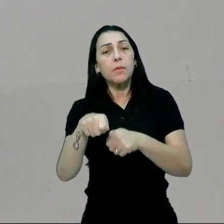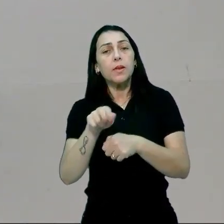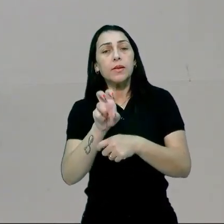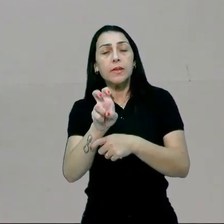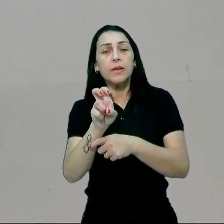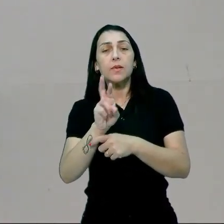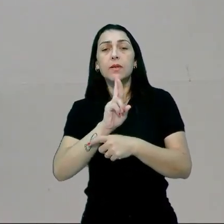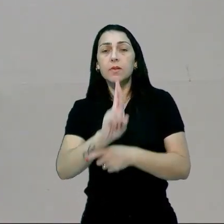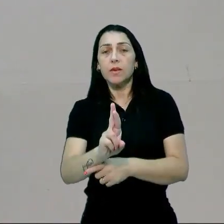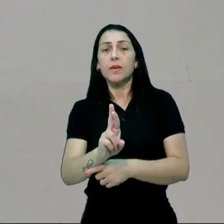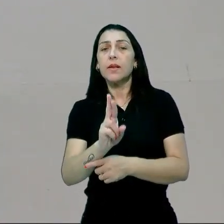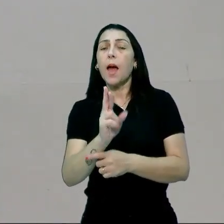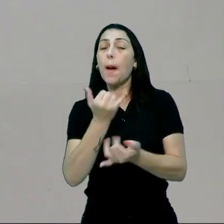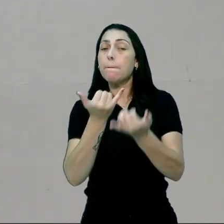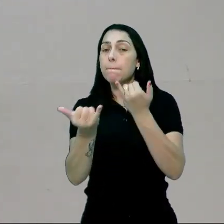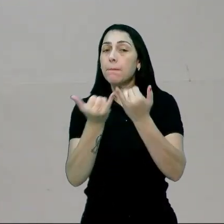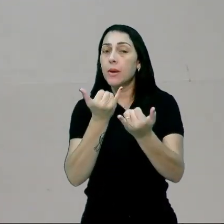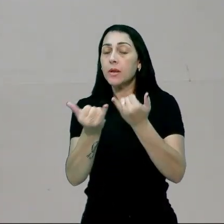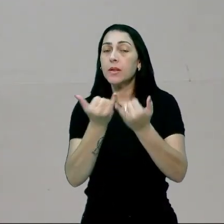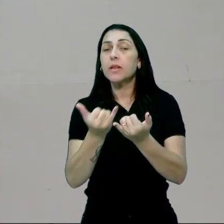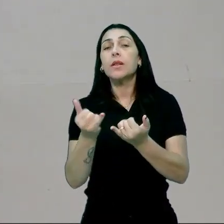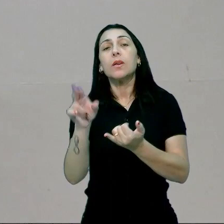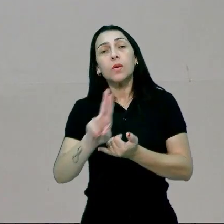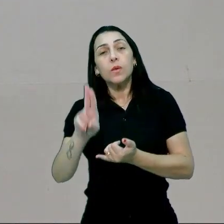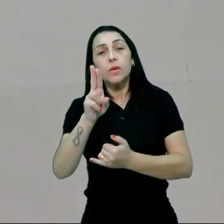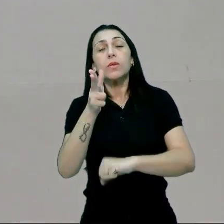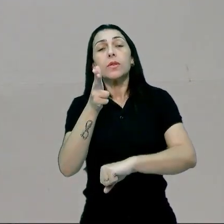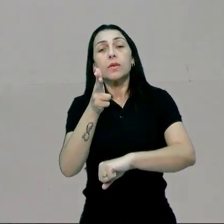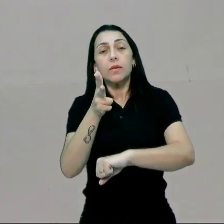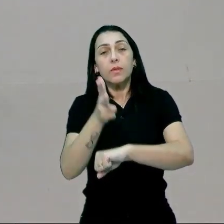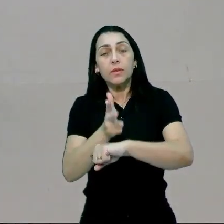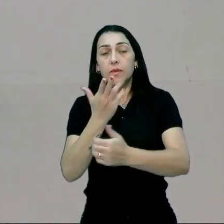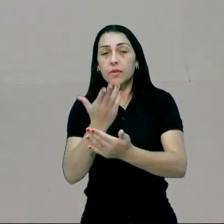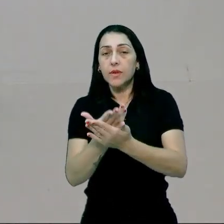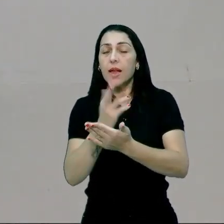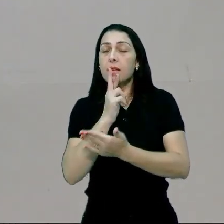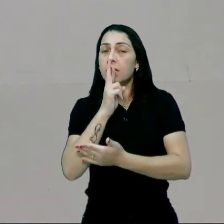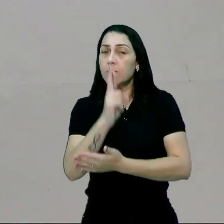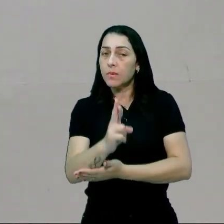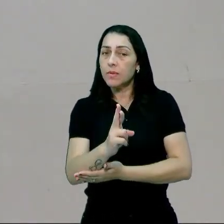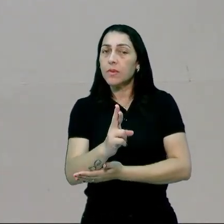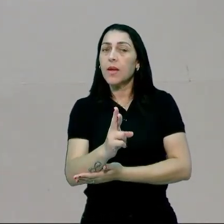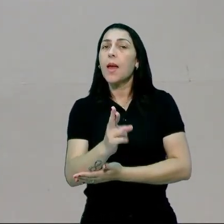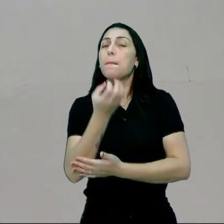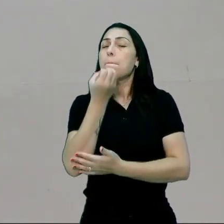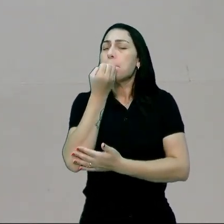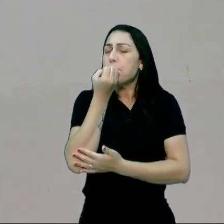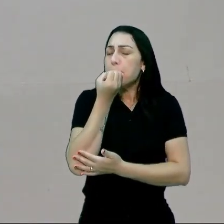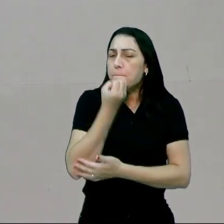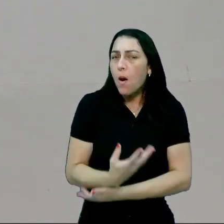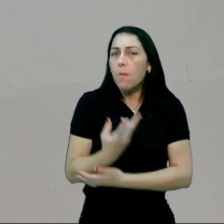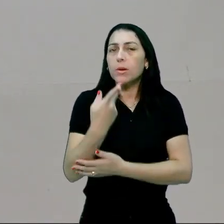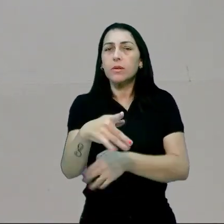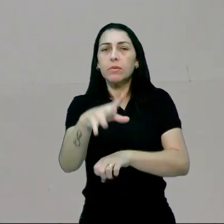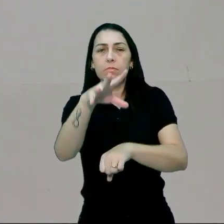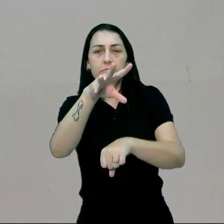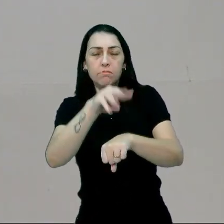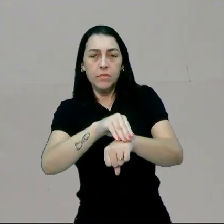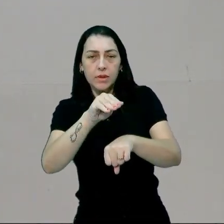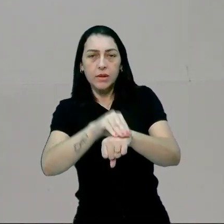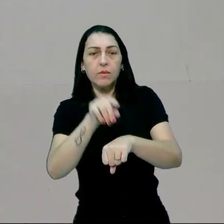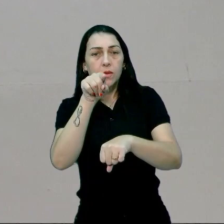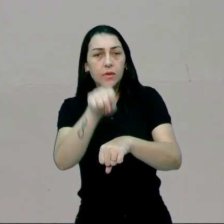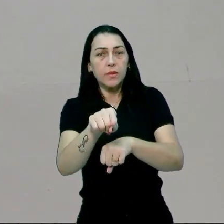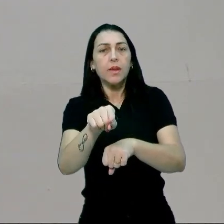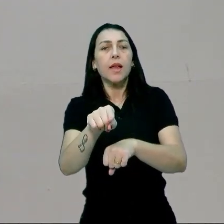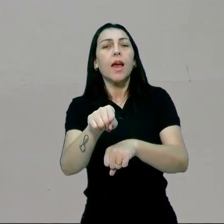a essas que eu utilizei nesta videoaula. Faça a resolução. É muito benéfico para o seu aprendizado e para